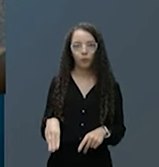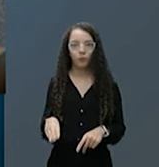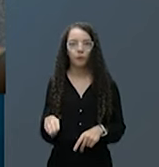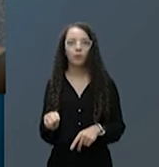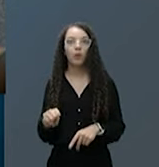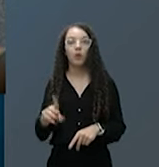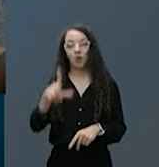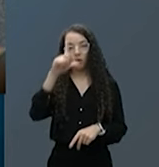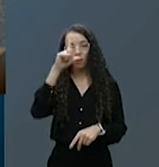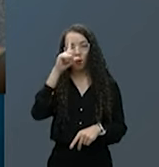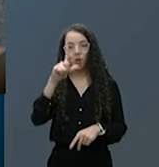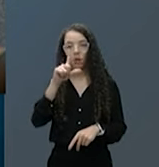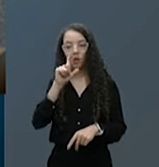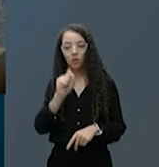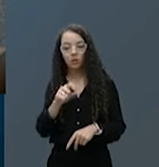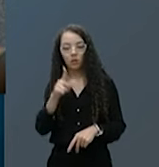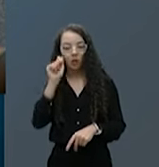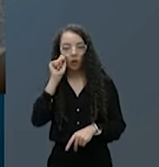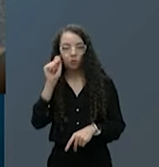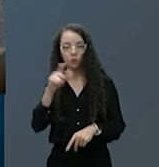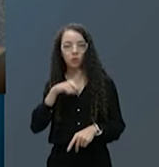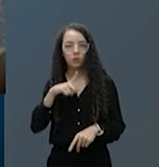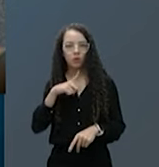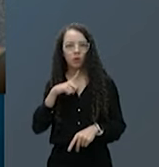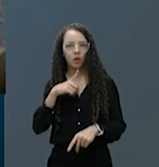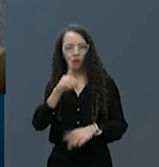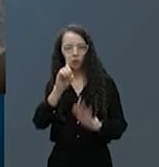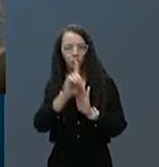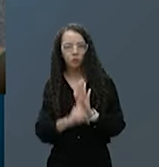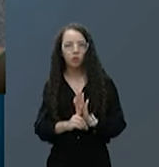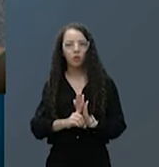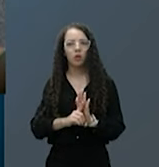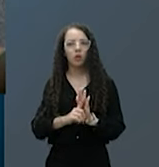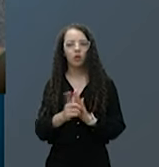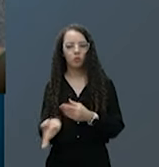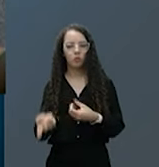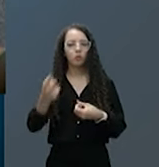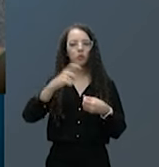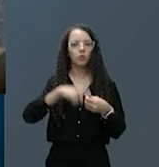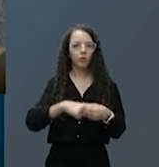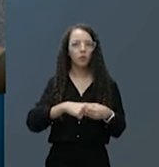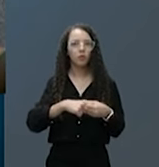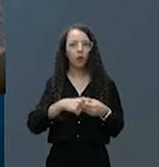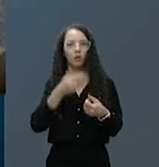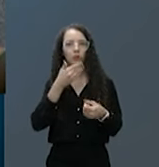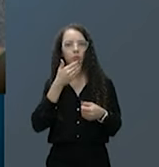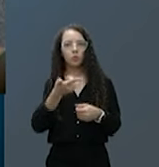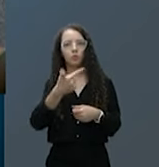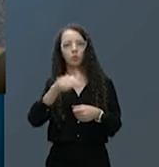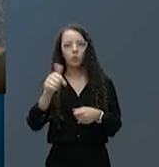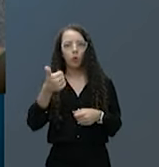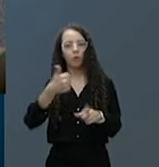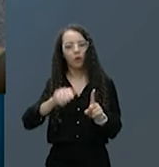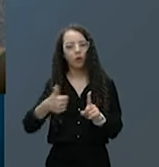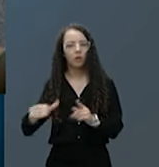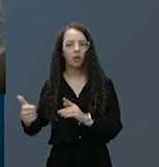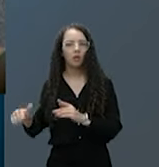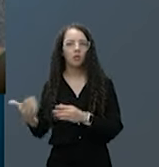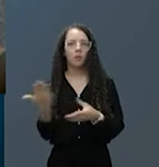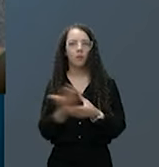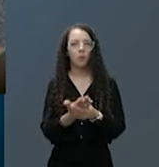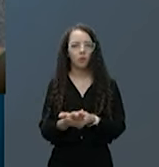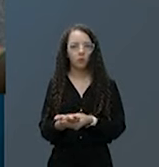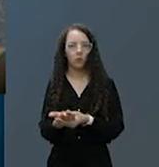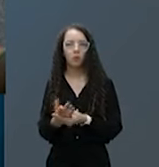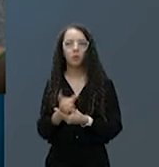direito de recorrer, está utilizando-se de um mecanismo de não só de controle, como de aperfeiçoamento do sistema